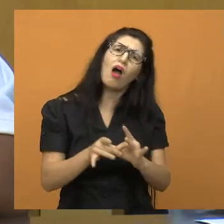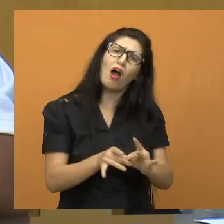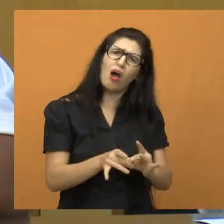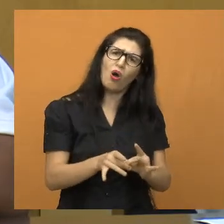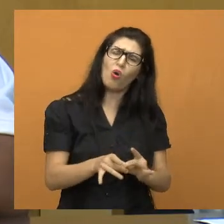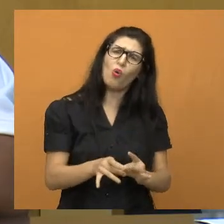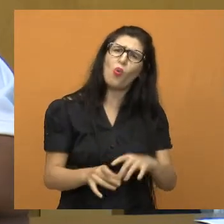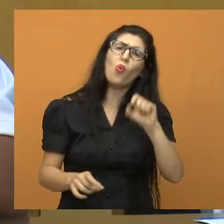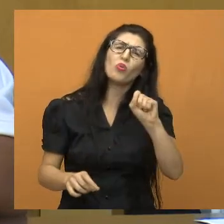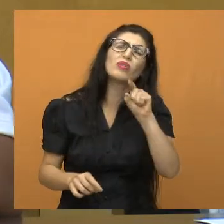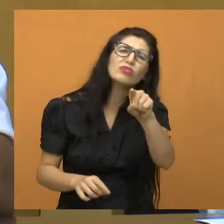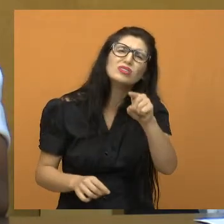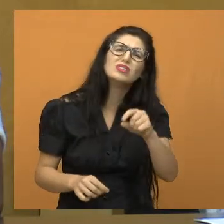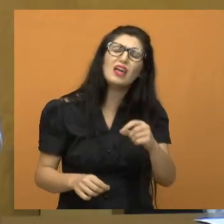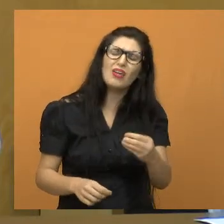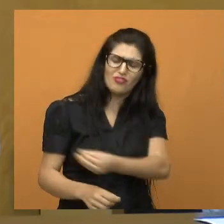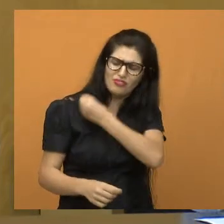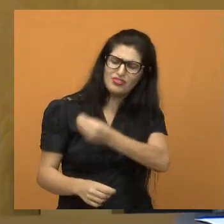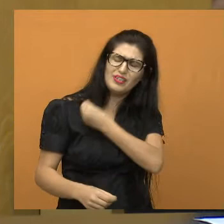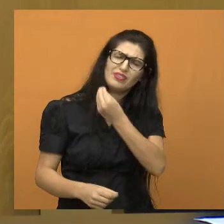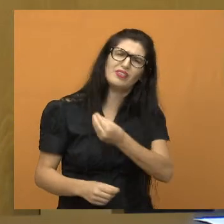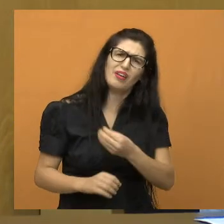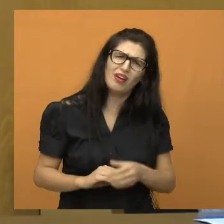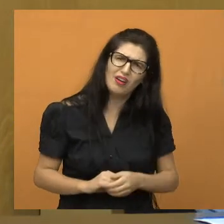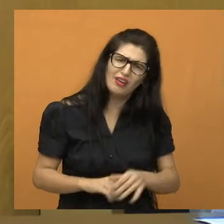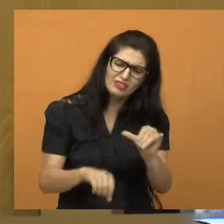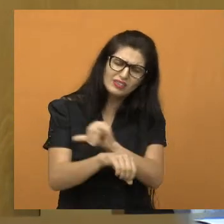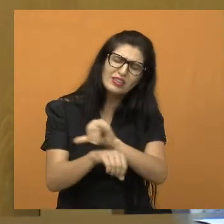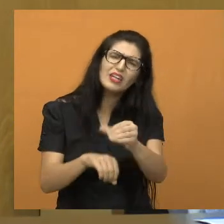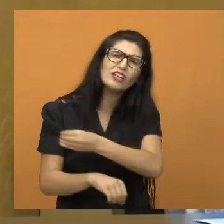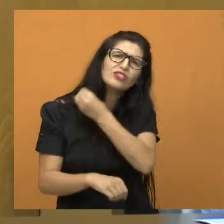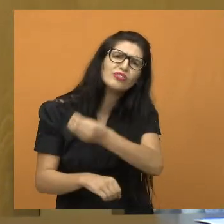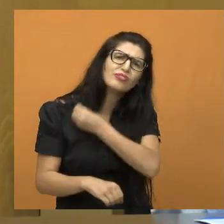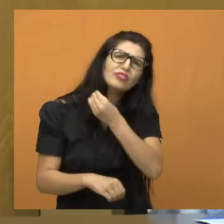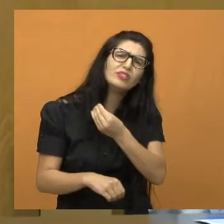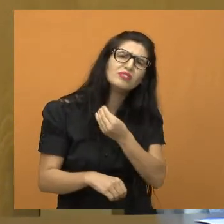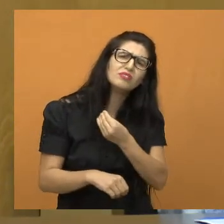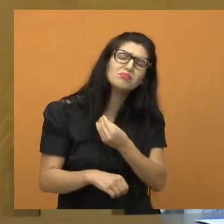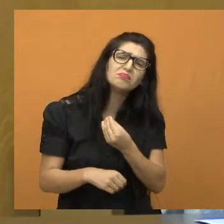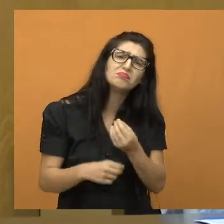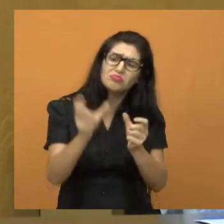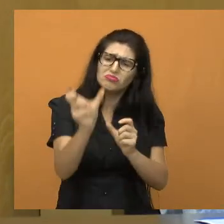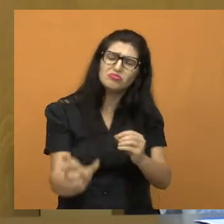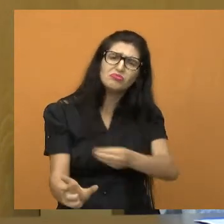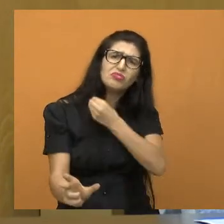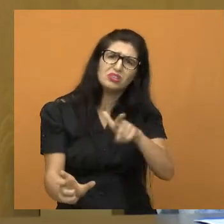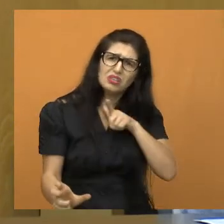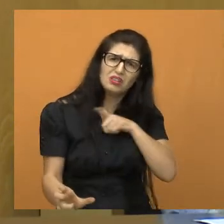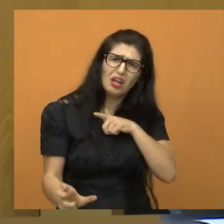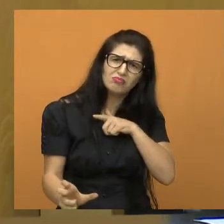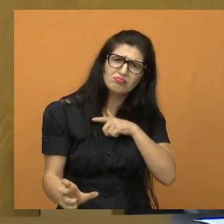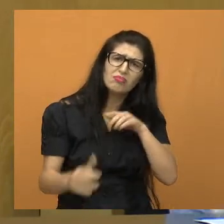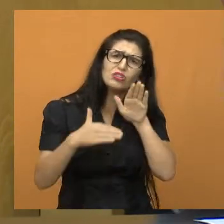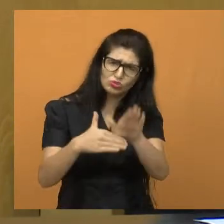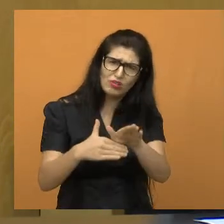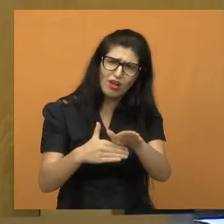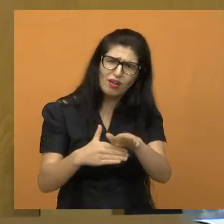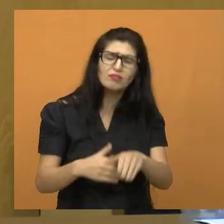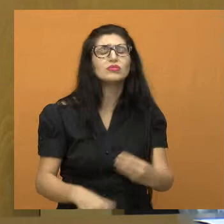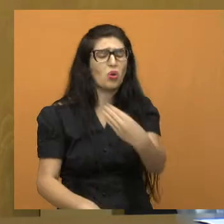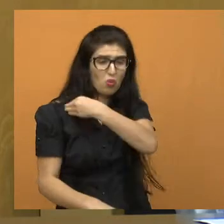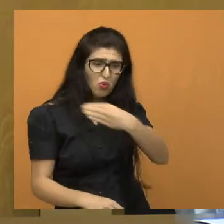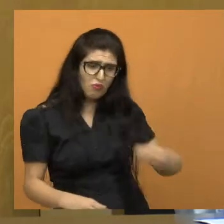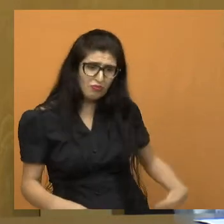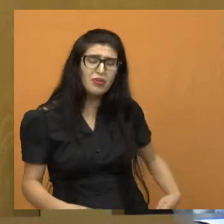E aí, nós entramos com essa questão hoje aqui, que é o papel do poder público. Né? O poder público tem um